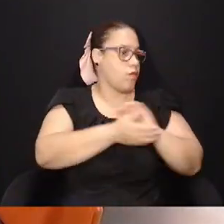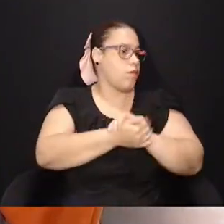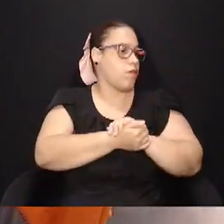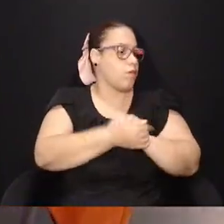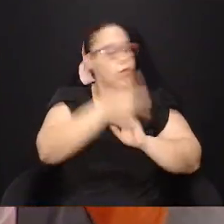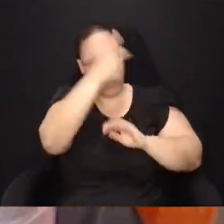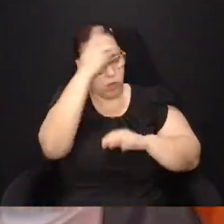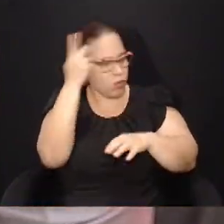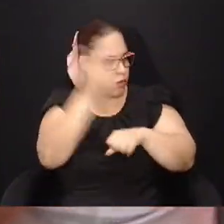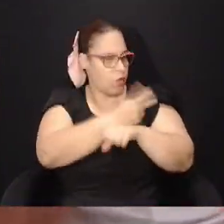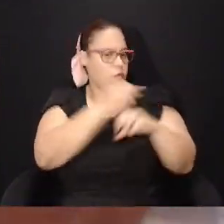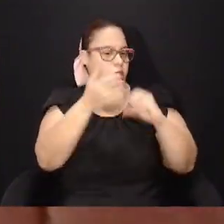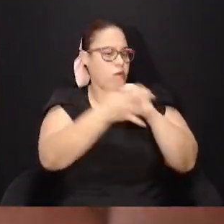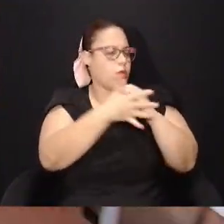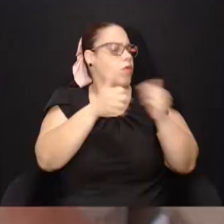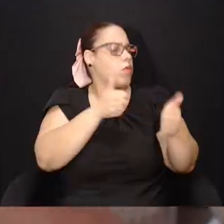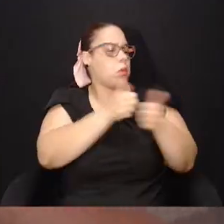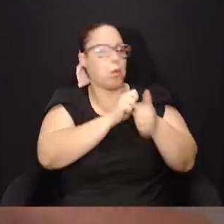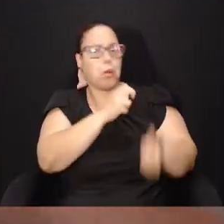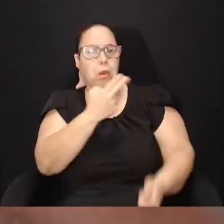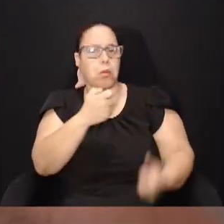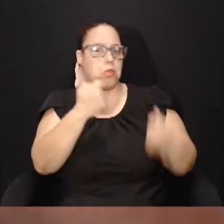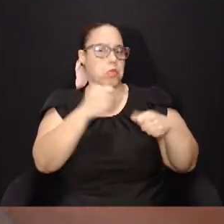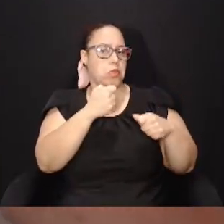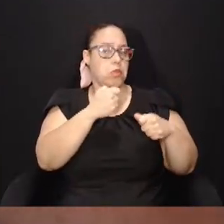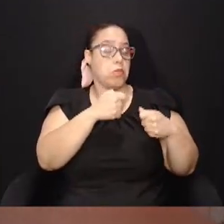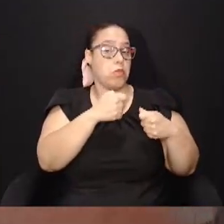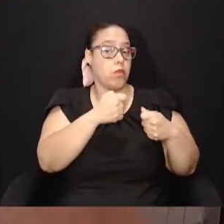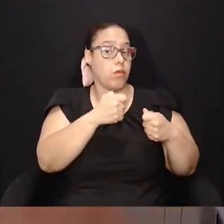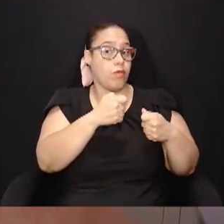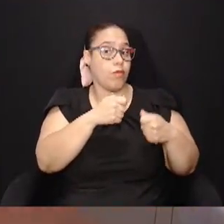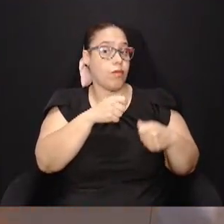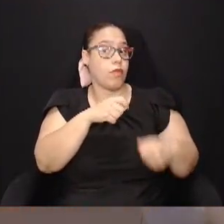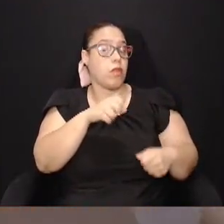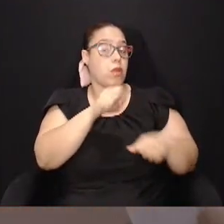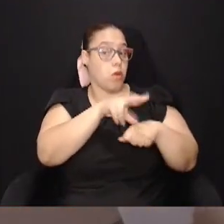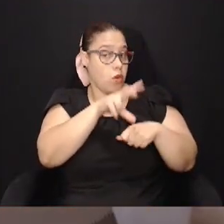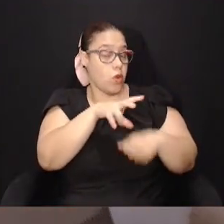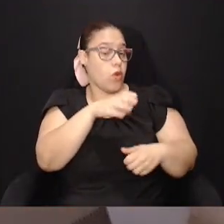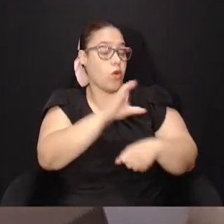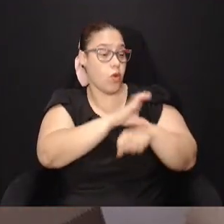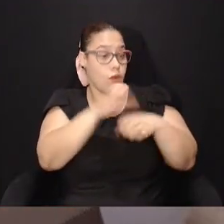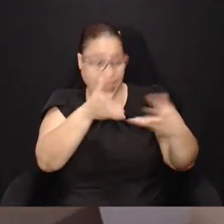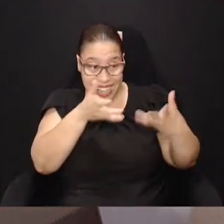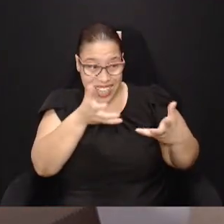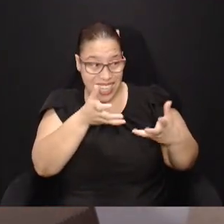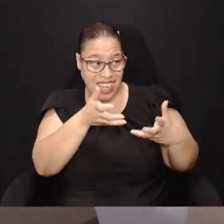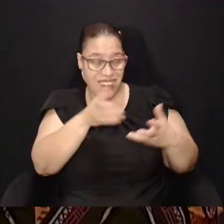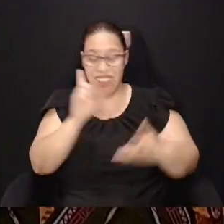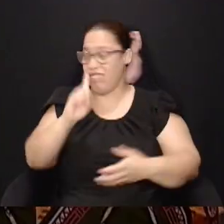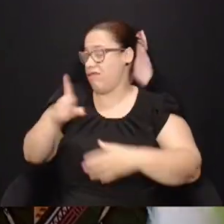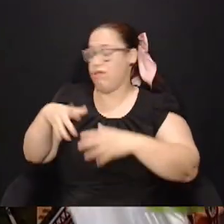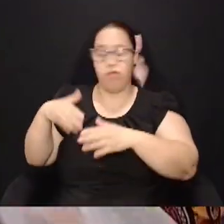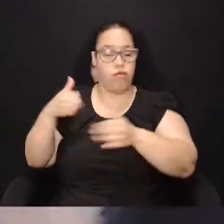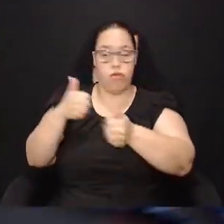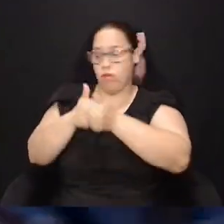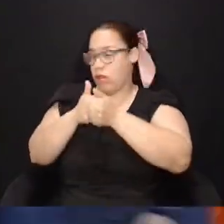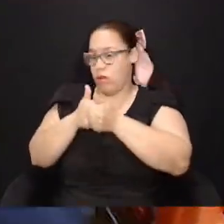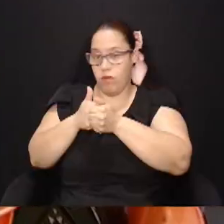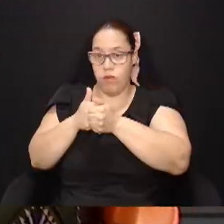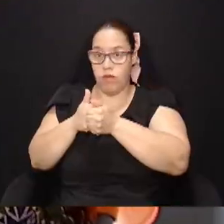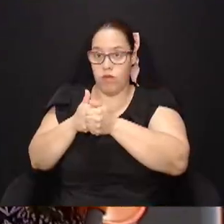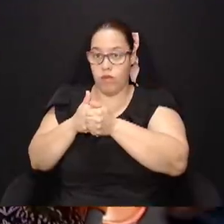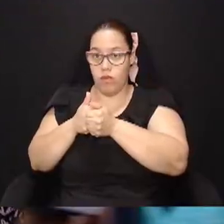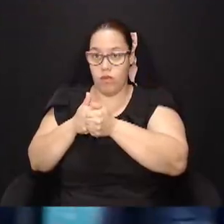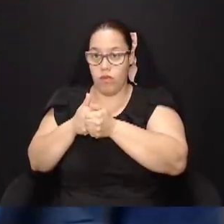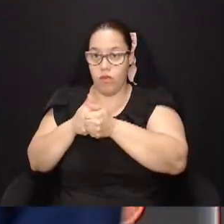mais próximo ou ele precisa procurar o Seprocamp com a vaga do curso específico que ele precisa? Não, pode ser o mais próximo. Nós temos vagas no